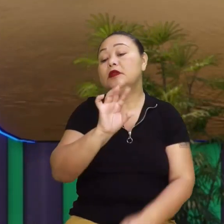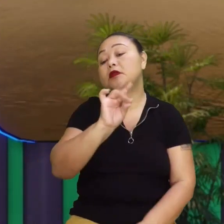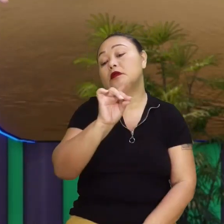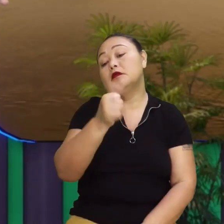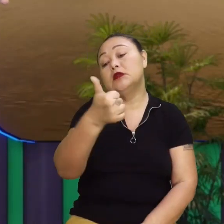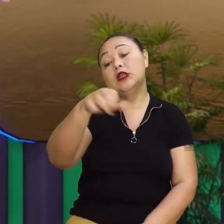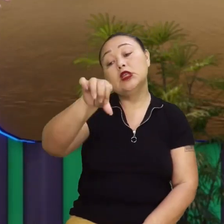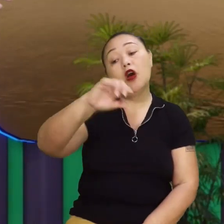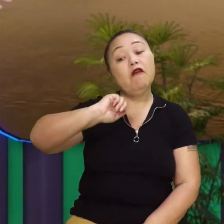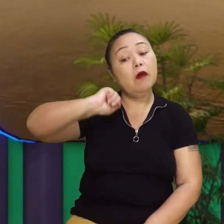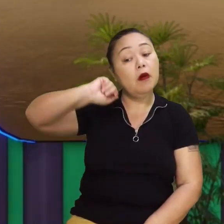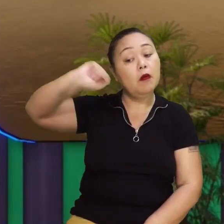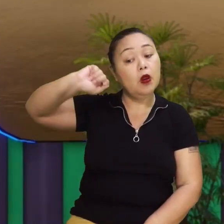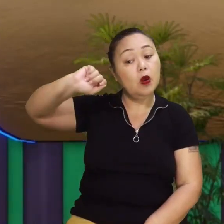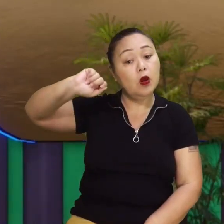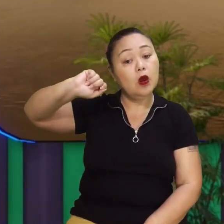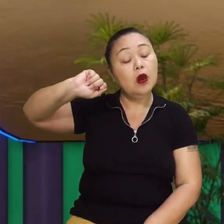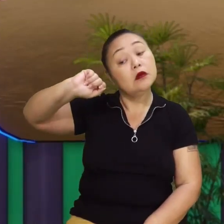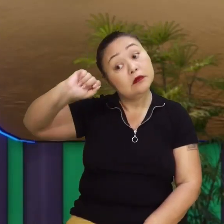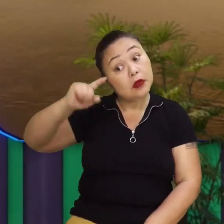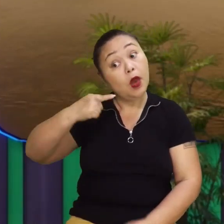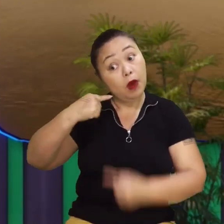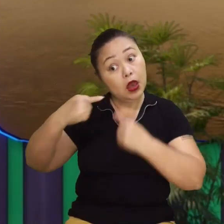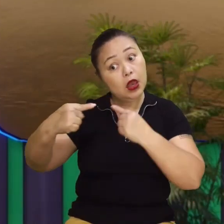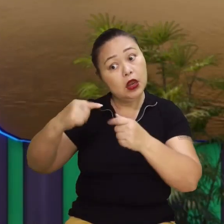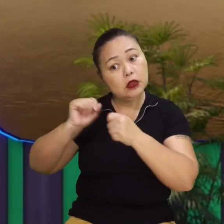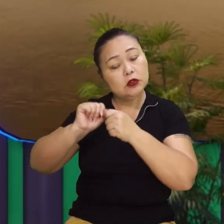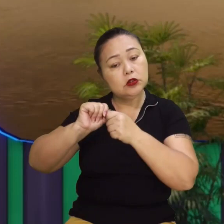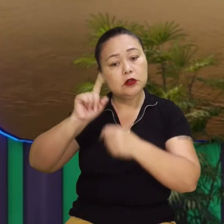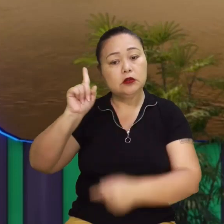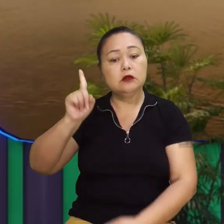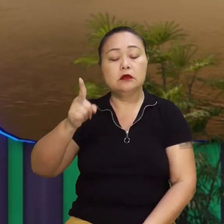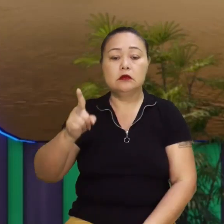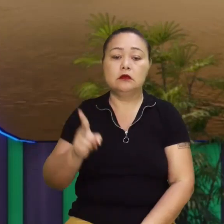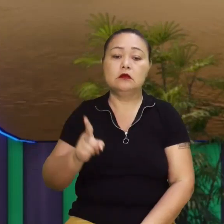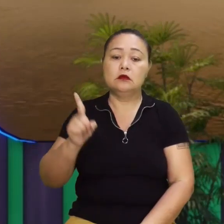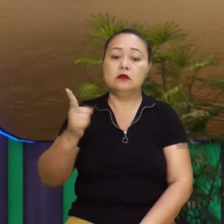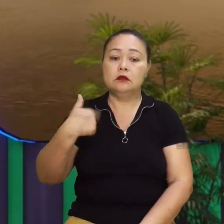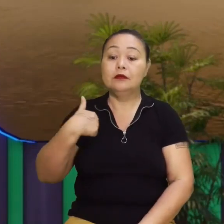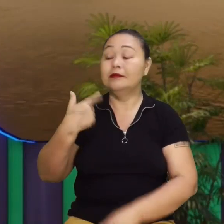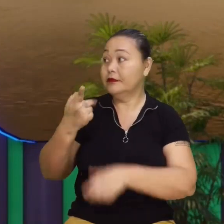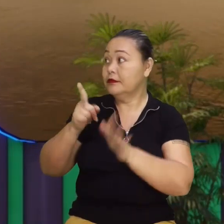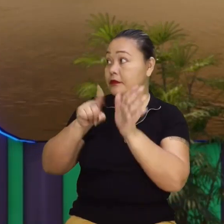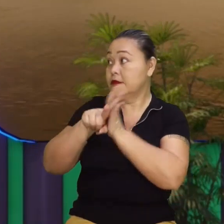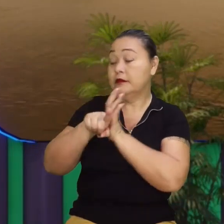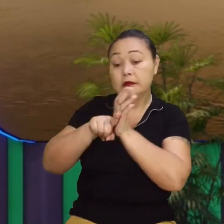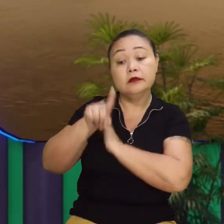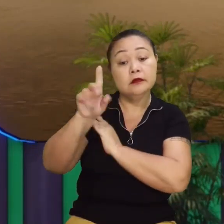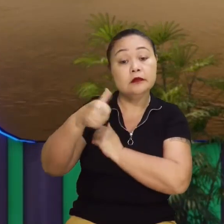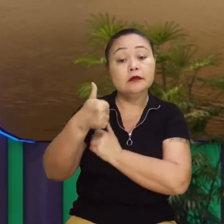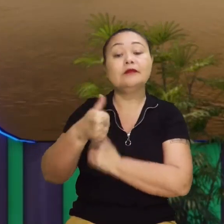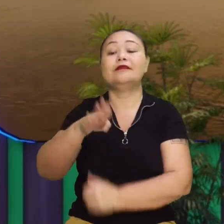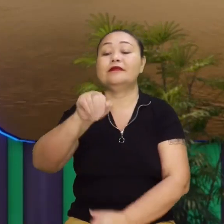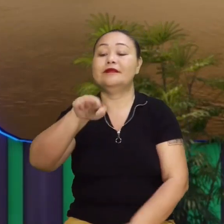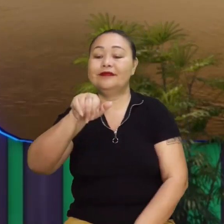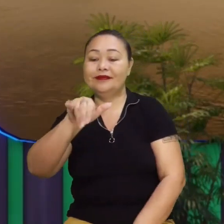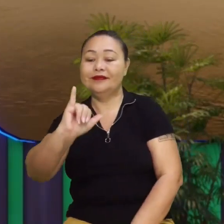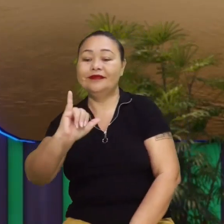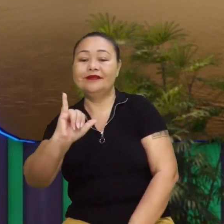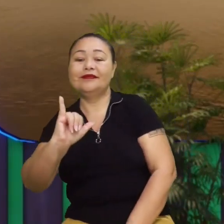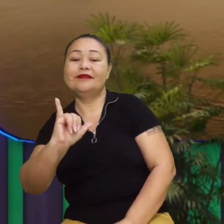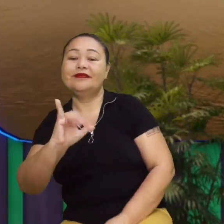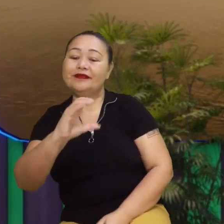Dezenove de Abril então na crítica né então se quiser procurar depois aí Baby Consuelo